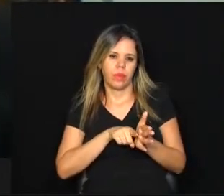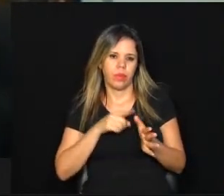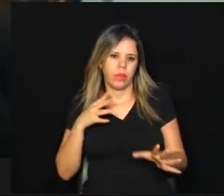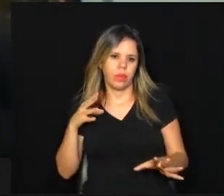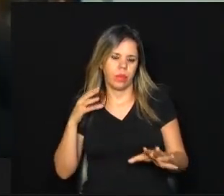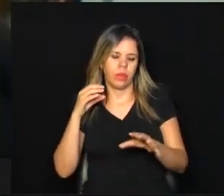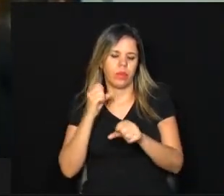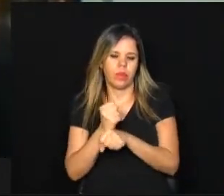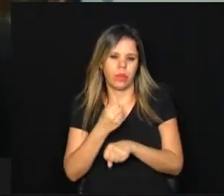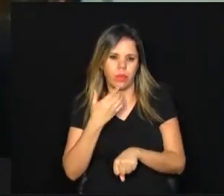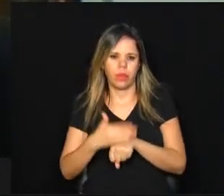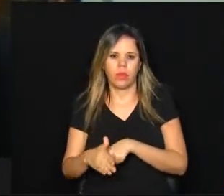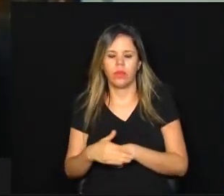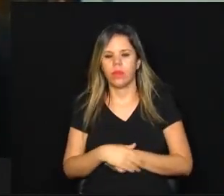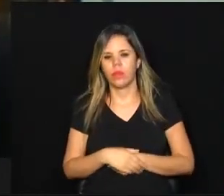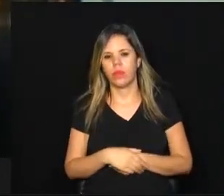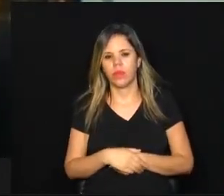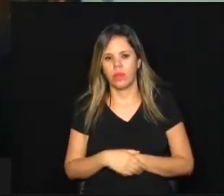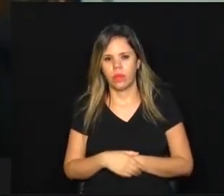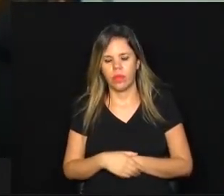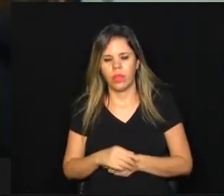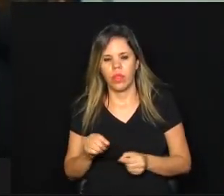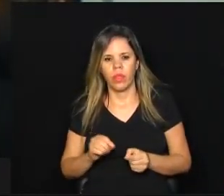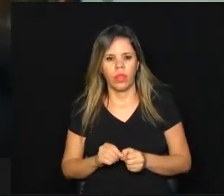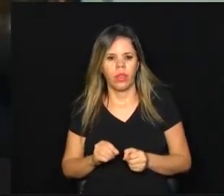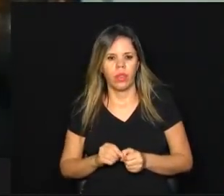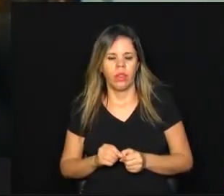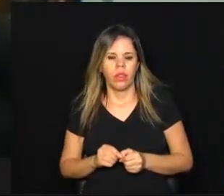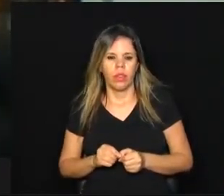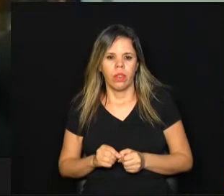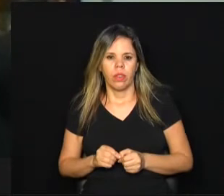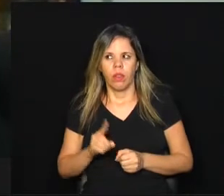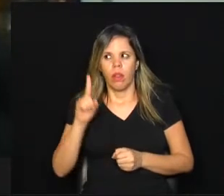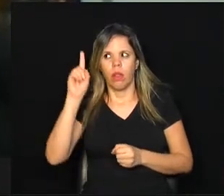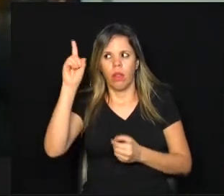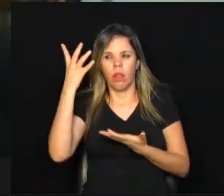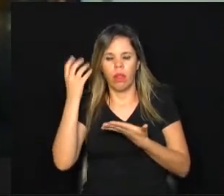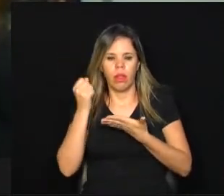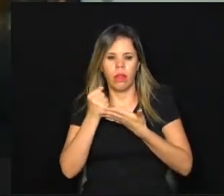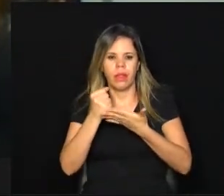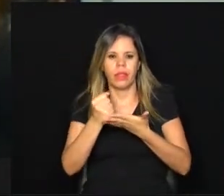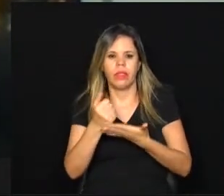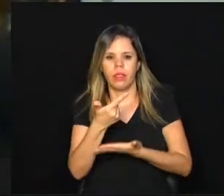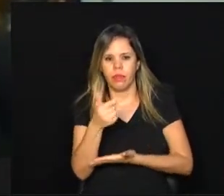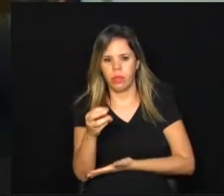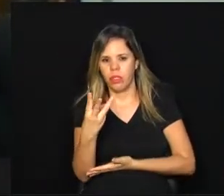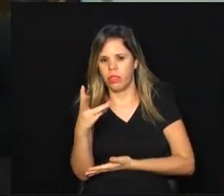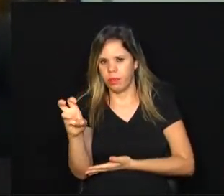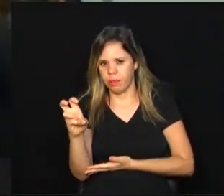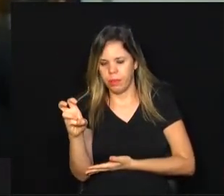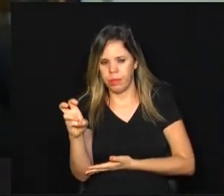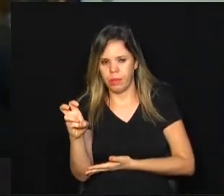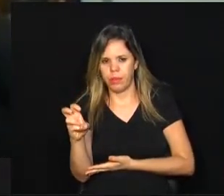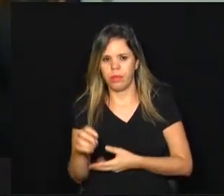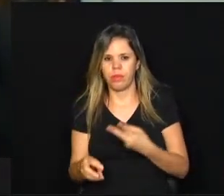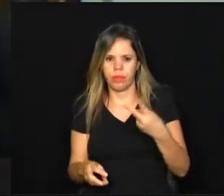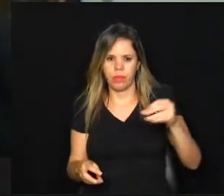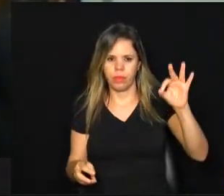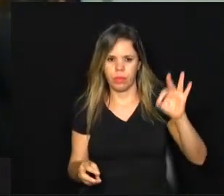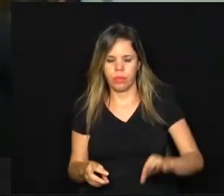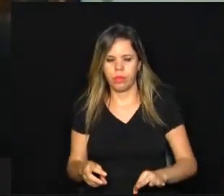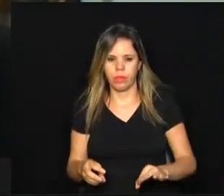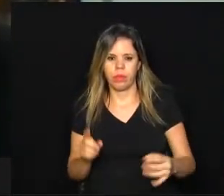somadas e aplicadas, vão nos fazer, Deus queira que nos ajude, que em 2035 os 20%